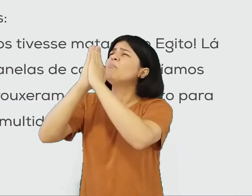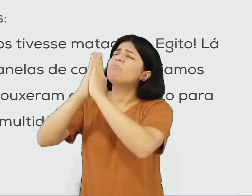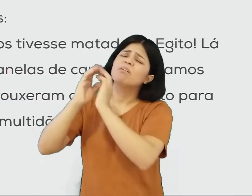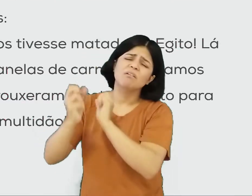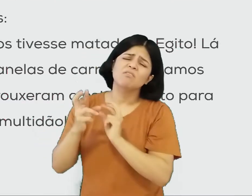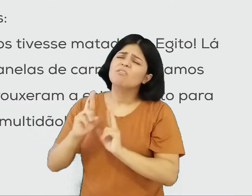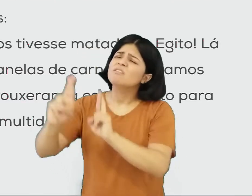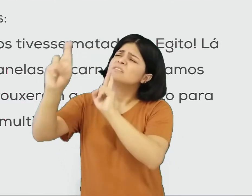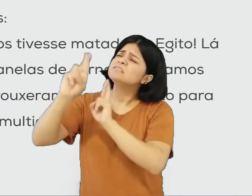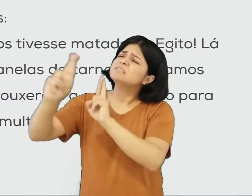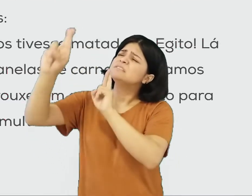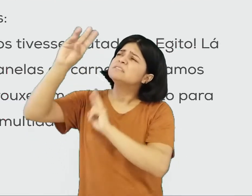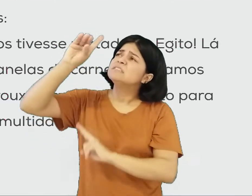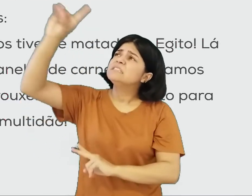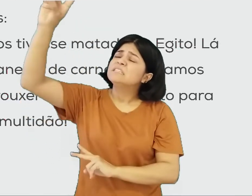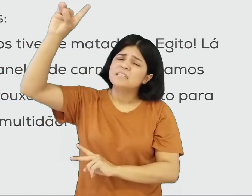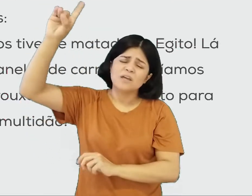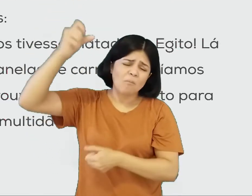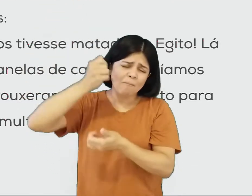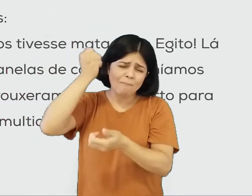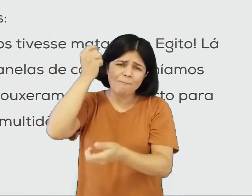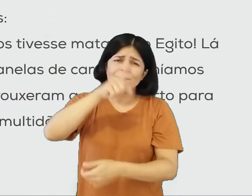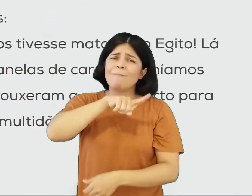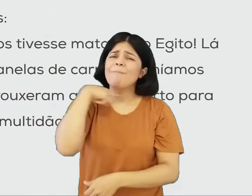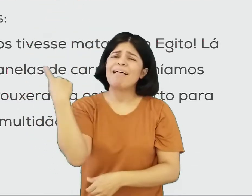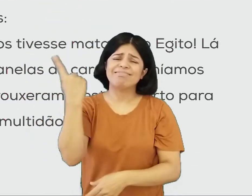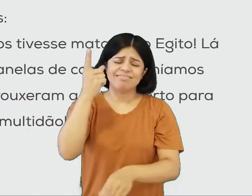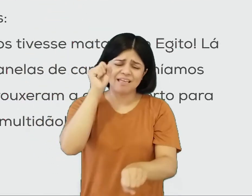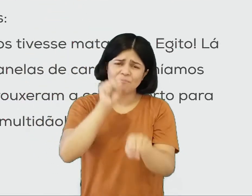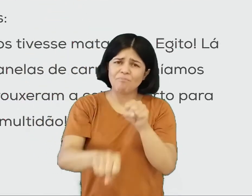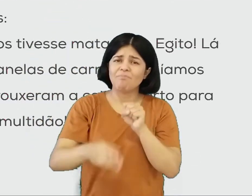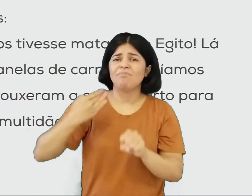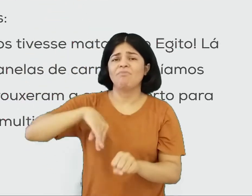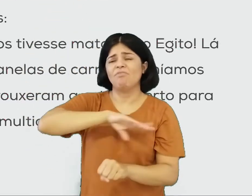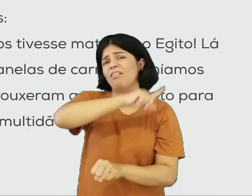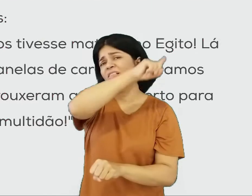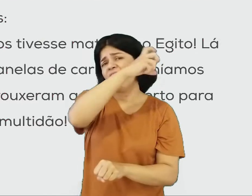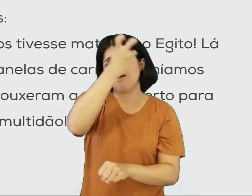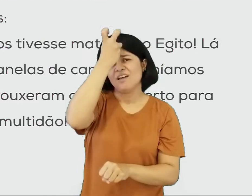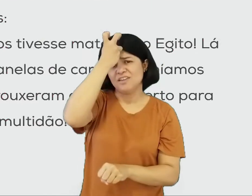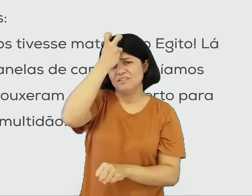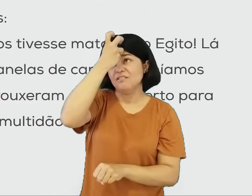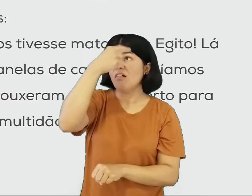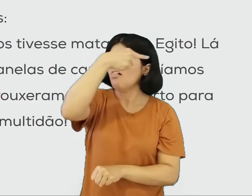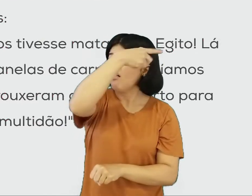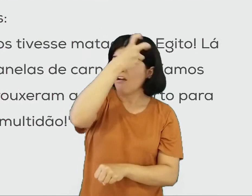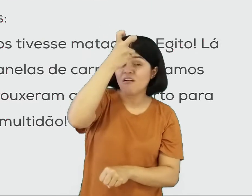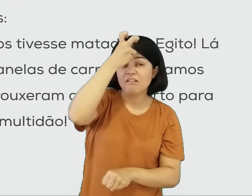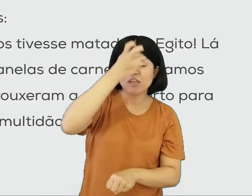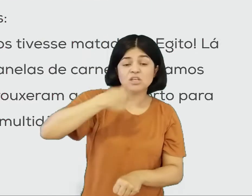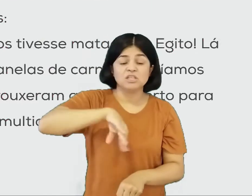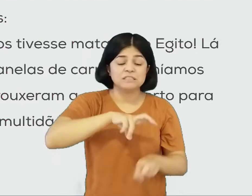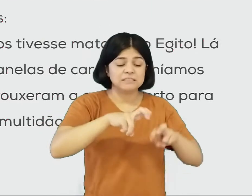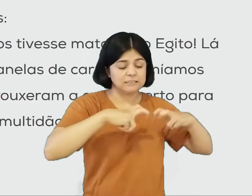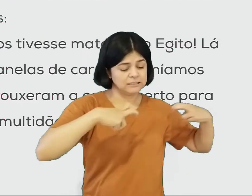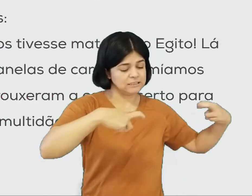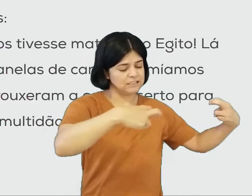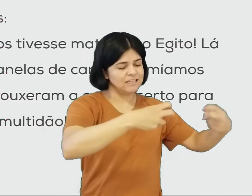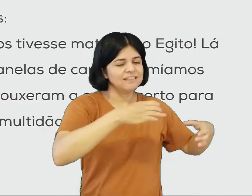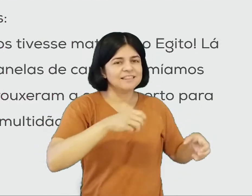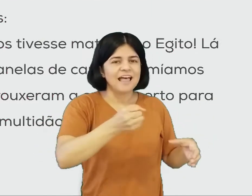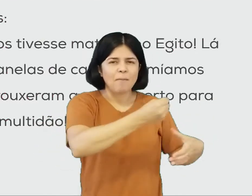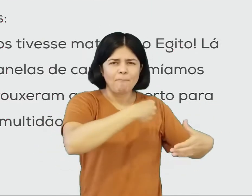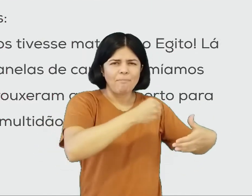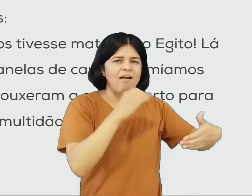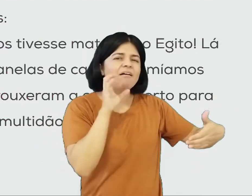nos tivesse matado no Egito. Lá, nos sentávamos ao redor das panelas de carne e